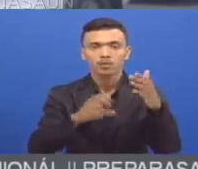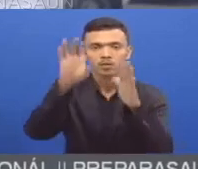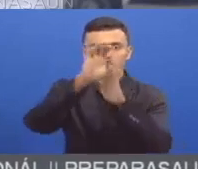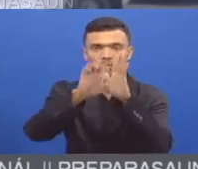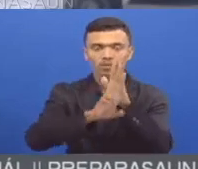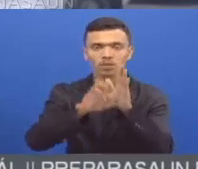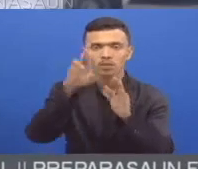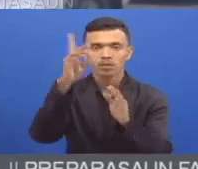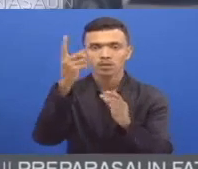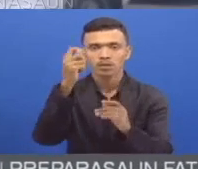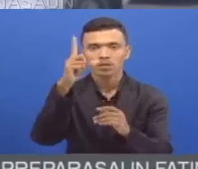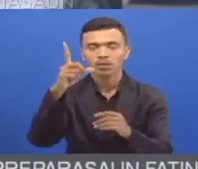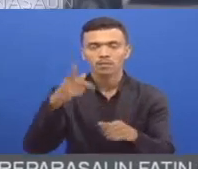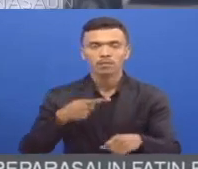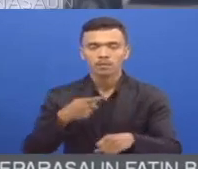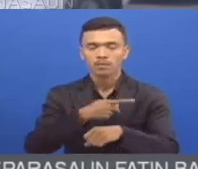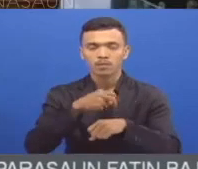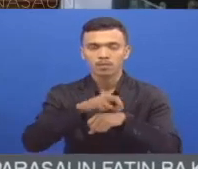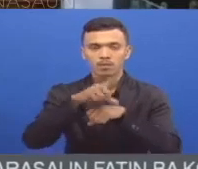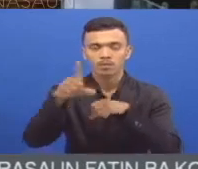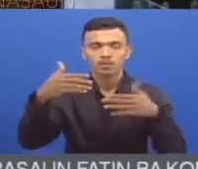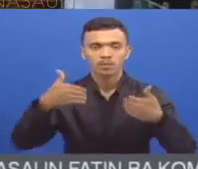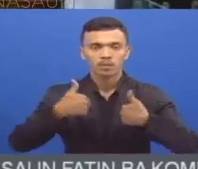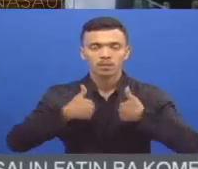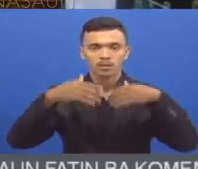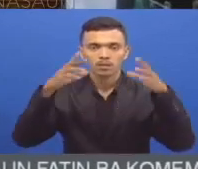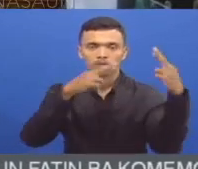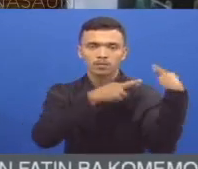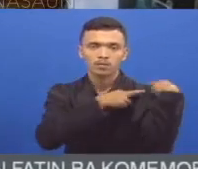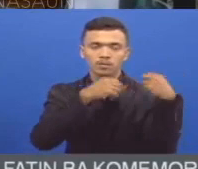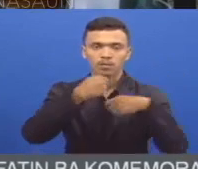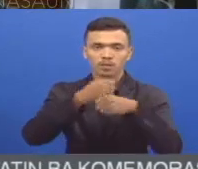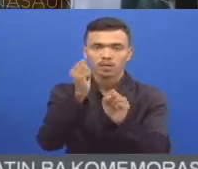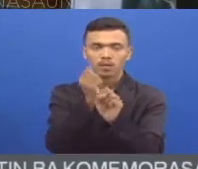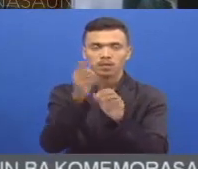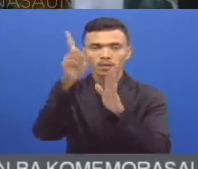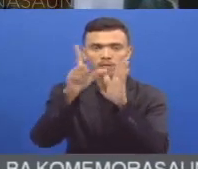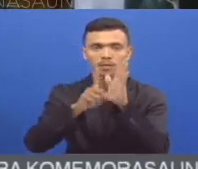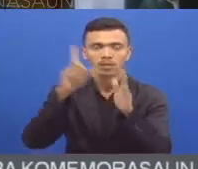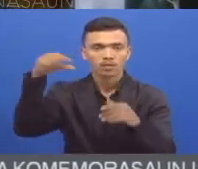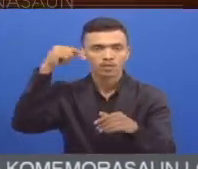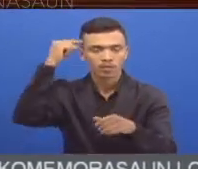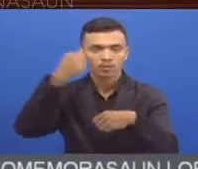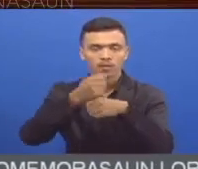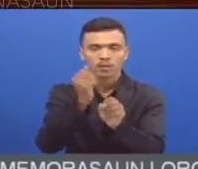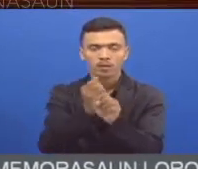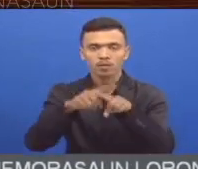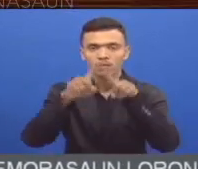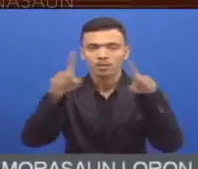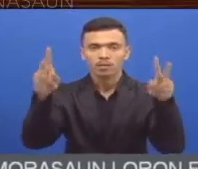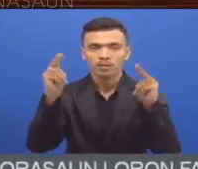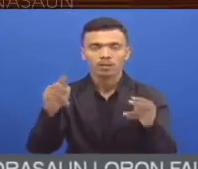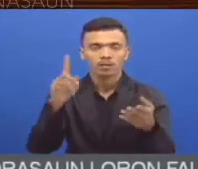Constituição RDTL, Parlamento Nacional de maquia competência tu halo lei. Governo bele halo iniciativa lei, mai be tem que debate